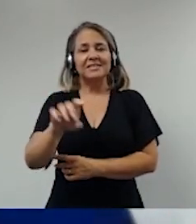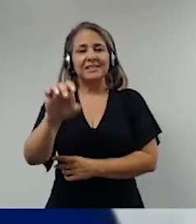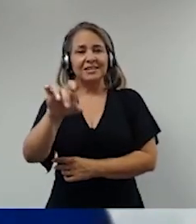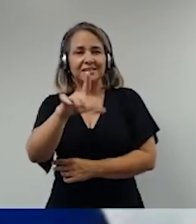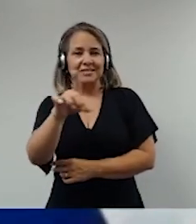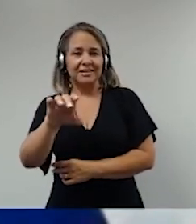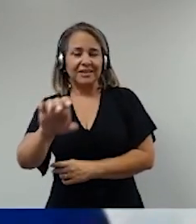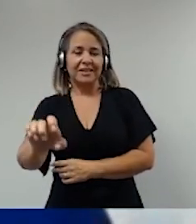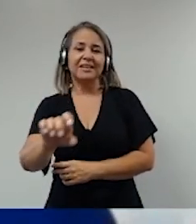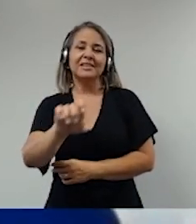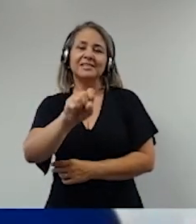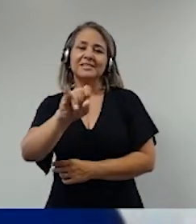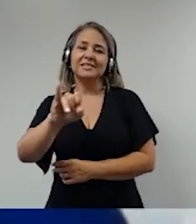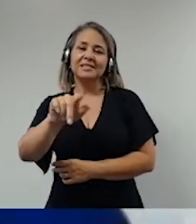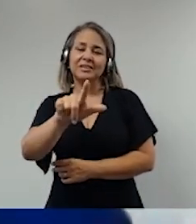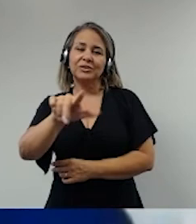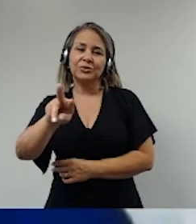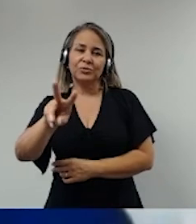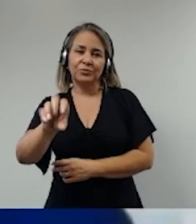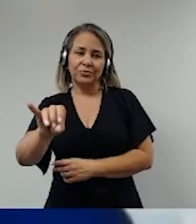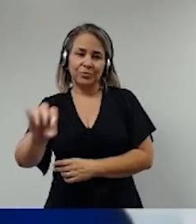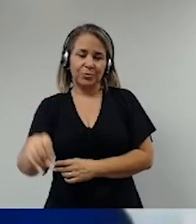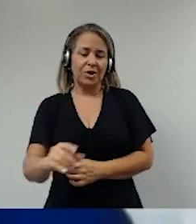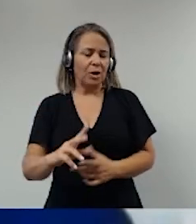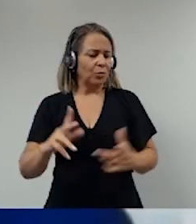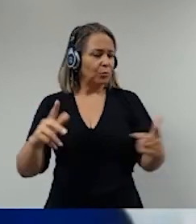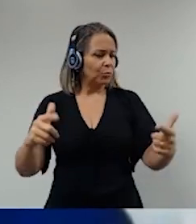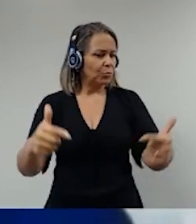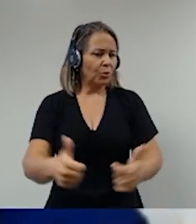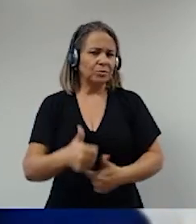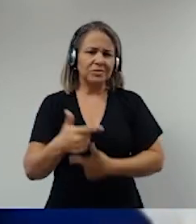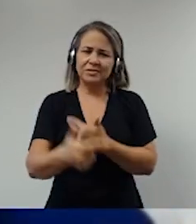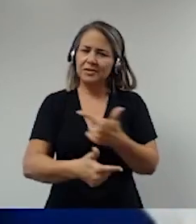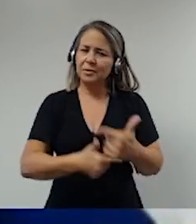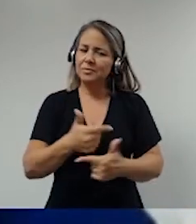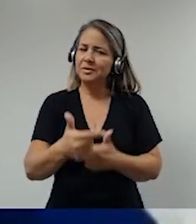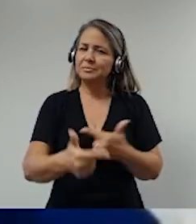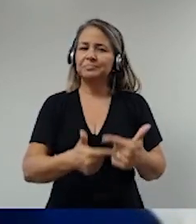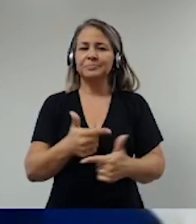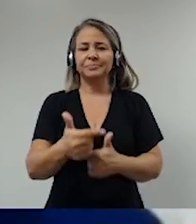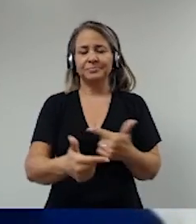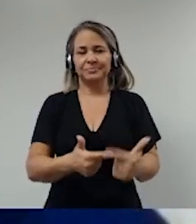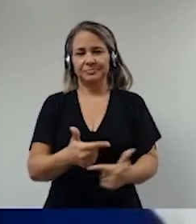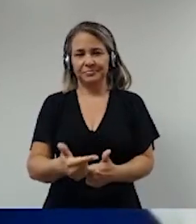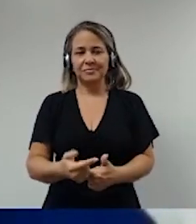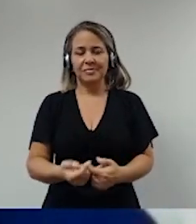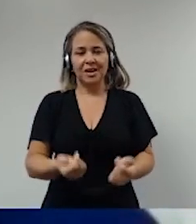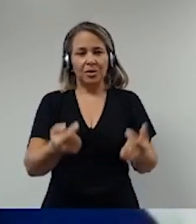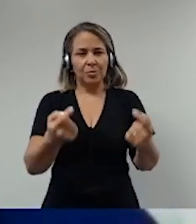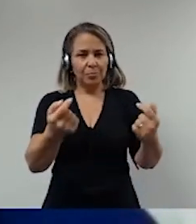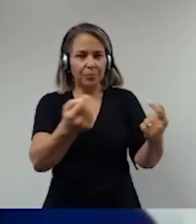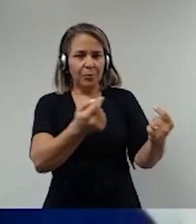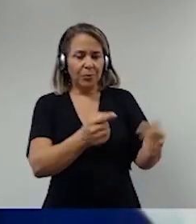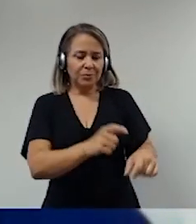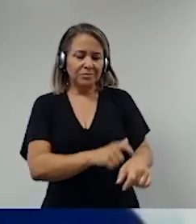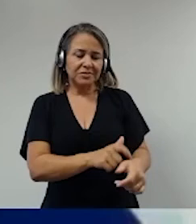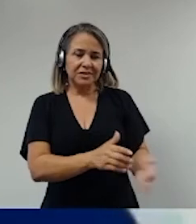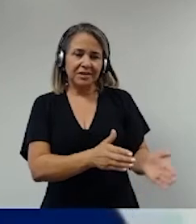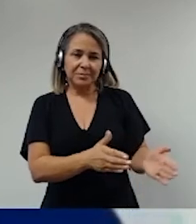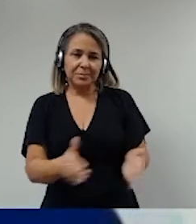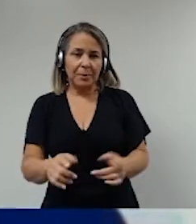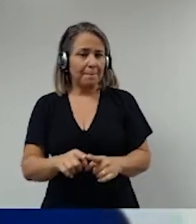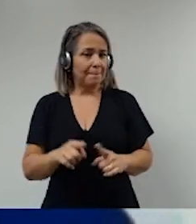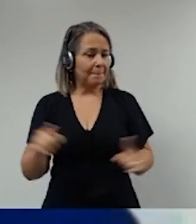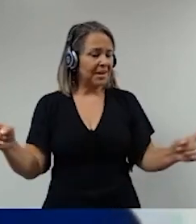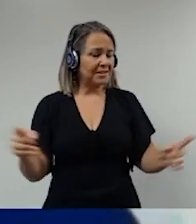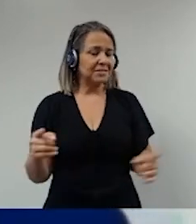Silva Almeida. Todos têm caminhadas, trajetórias e obras, e vocês viram aqui poucas intervenções, pouco tempo, mas